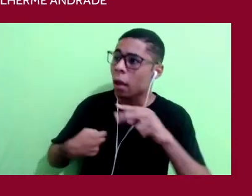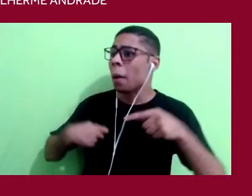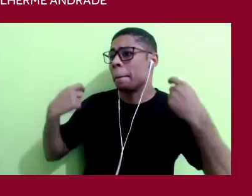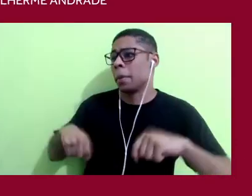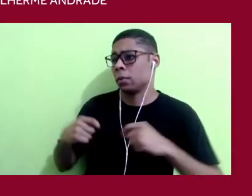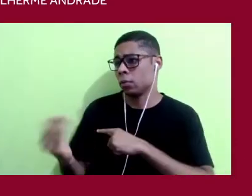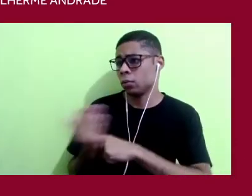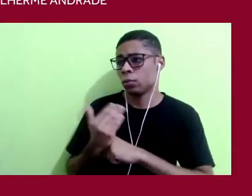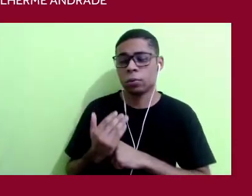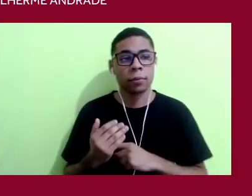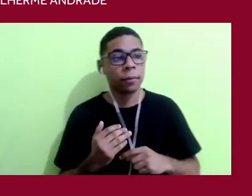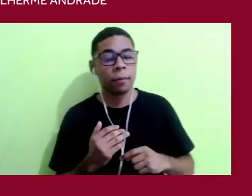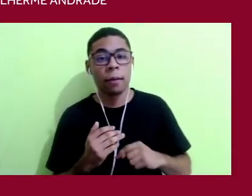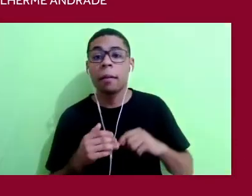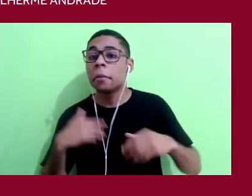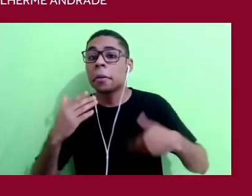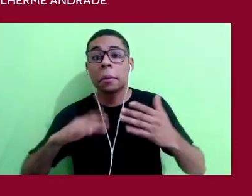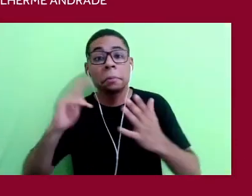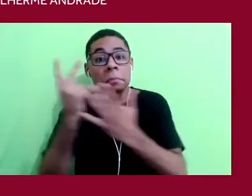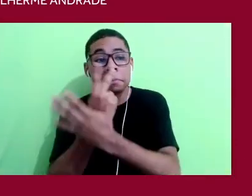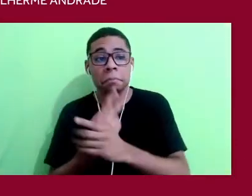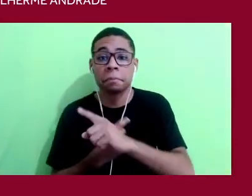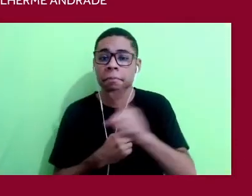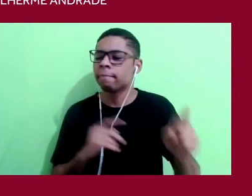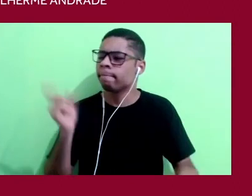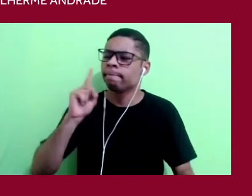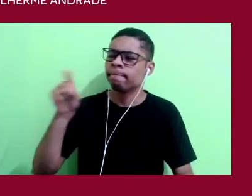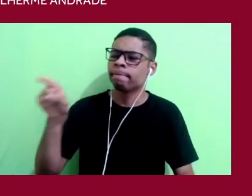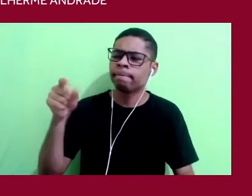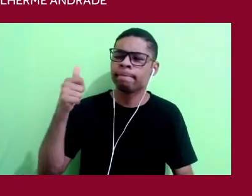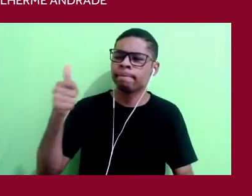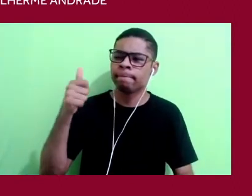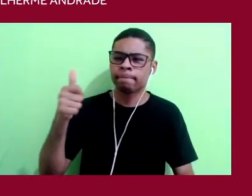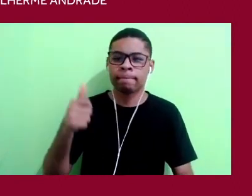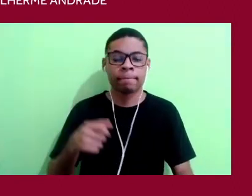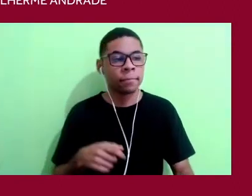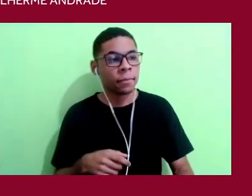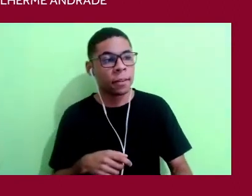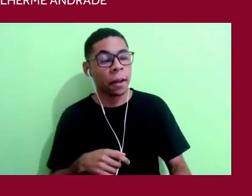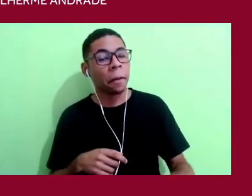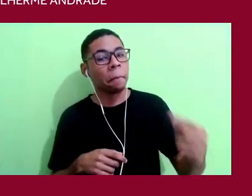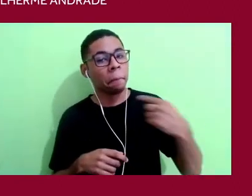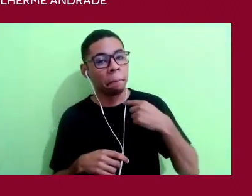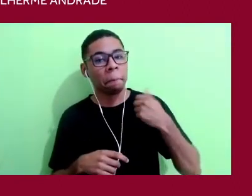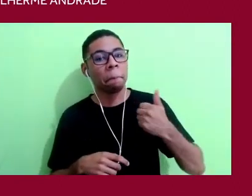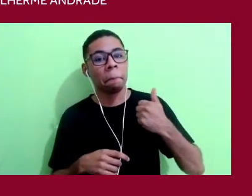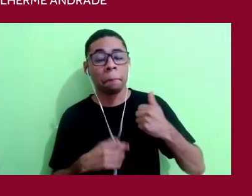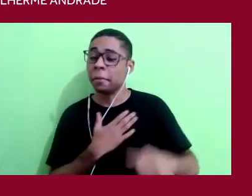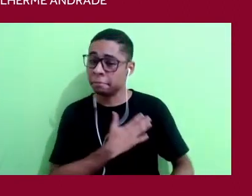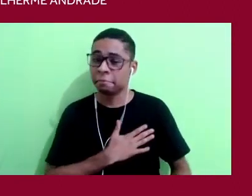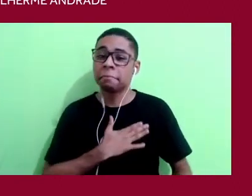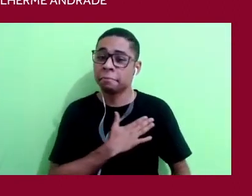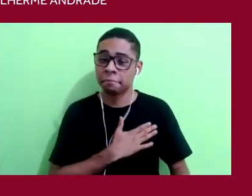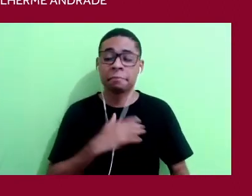algum corte, com certeza teremos quem lute por nós, tá? É, dentro